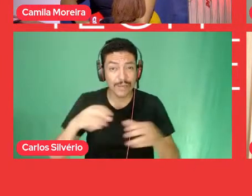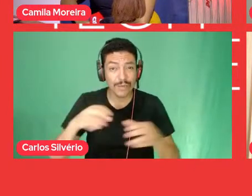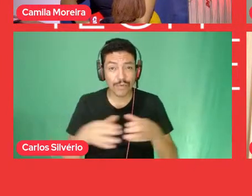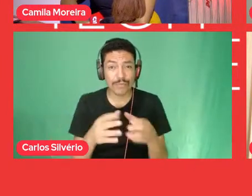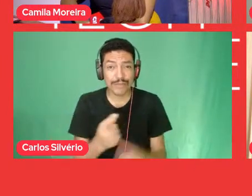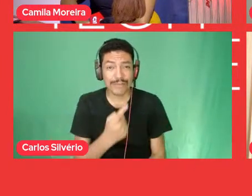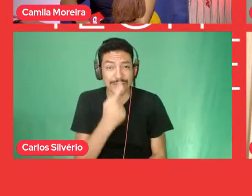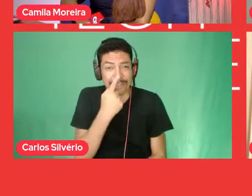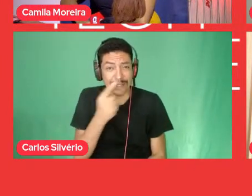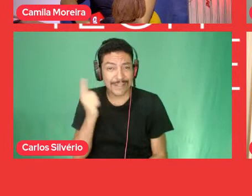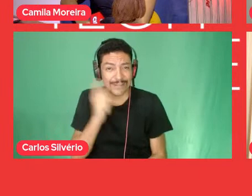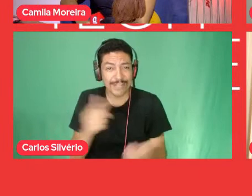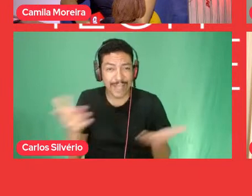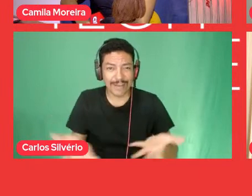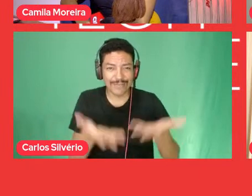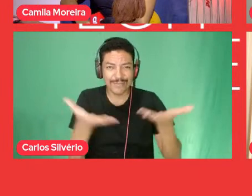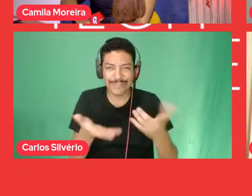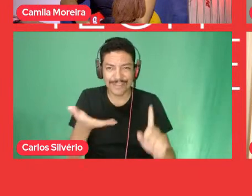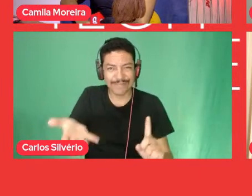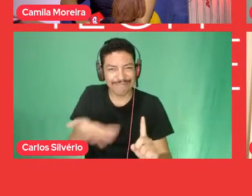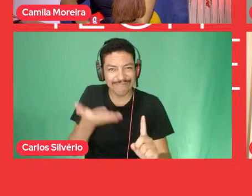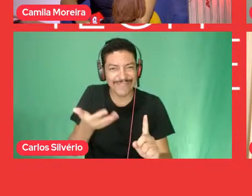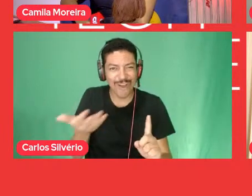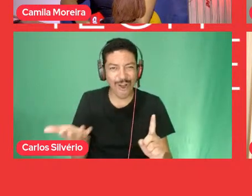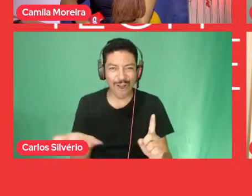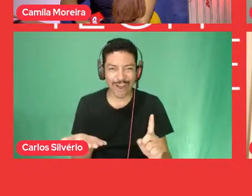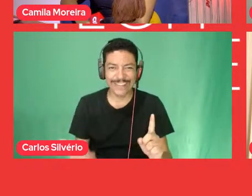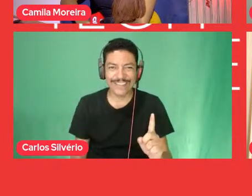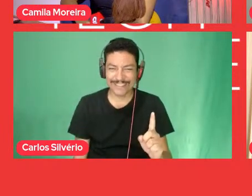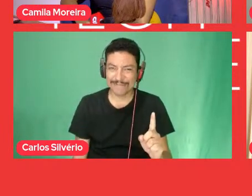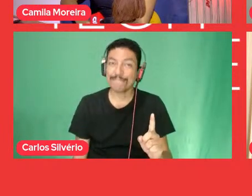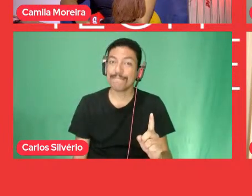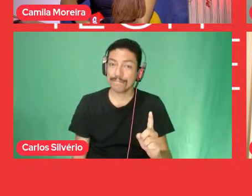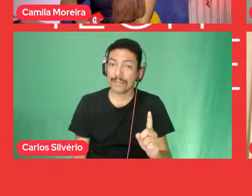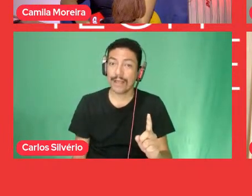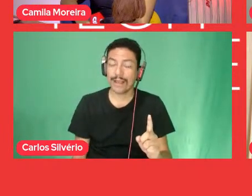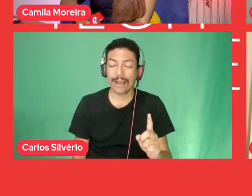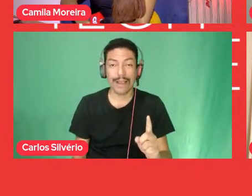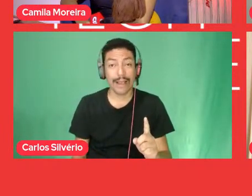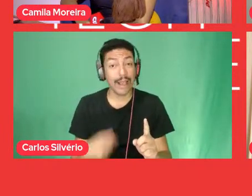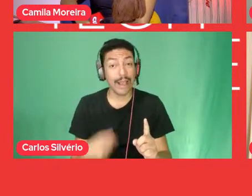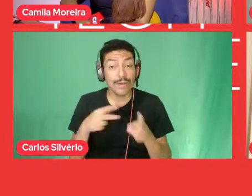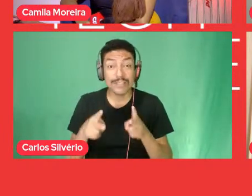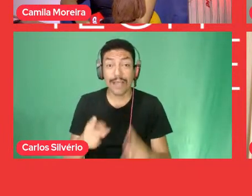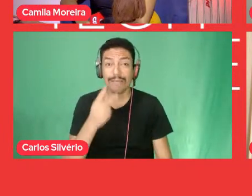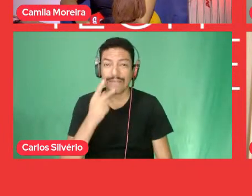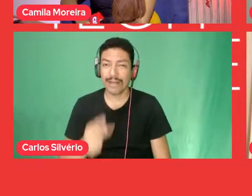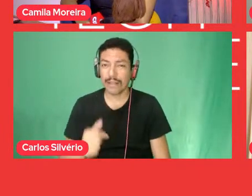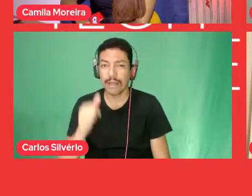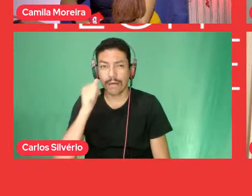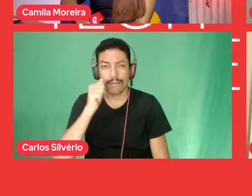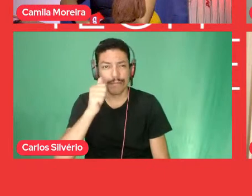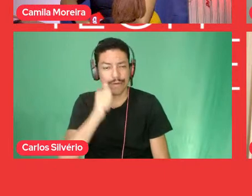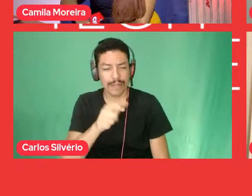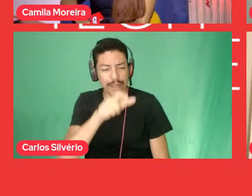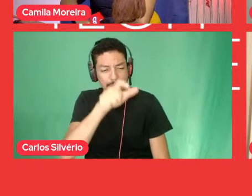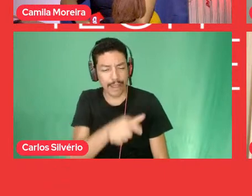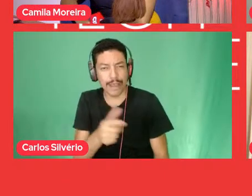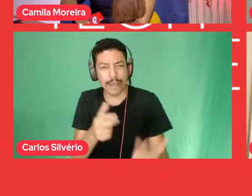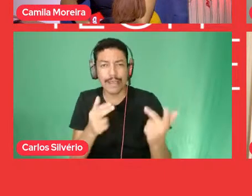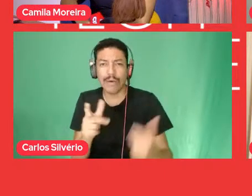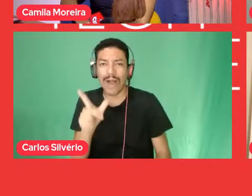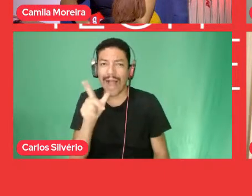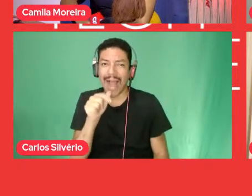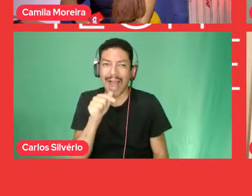Isso é fantástico. Né? Fantástico. É. Eu sempre falo, né, que mulheres são como água. Quando elas